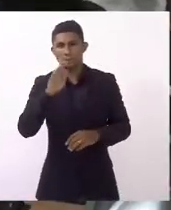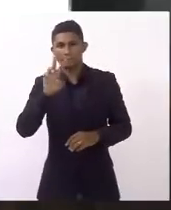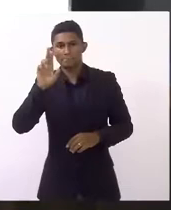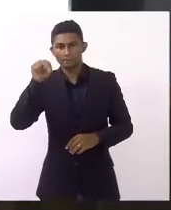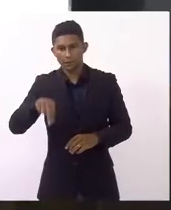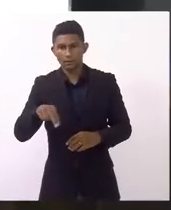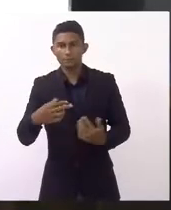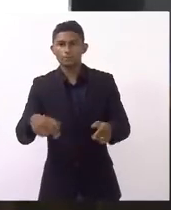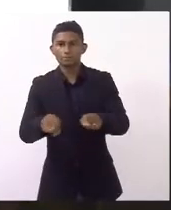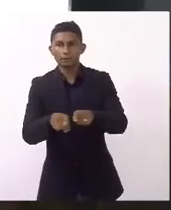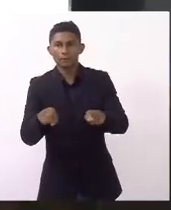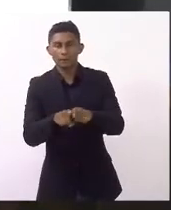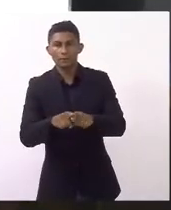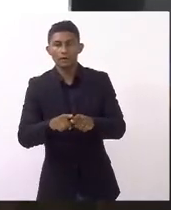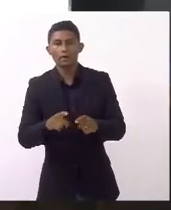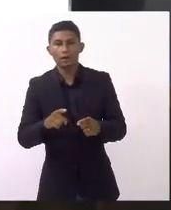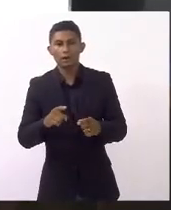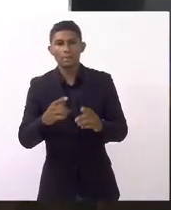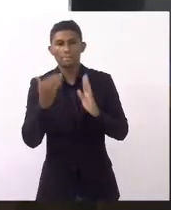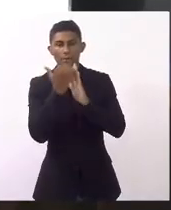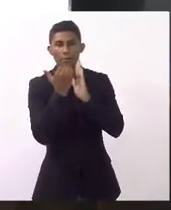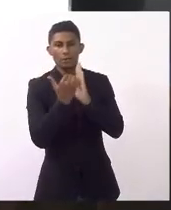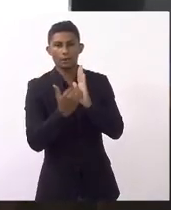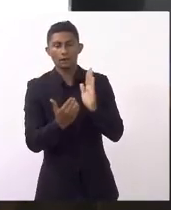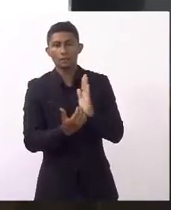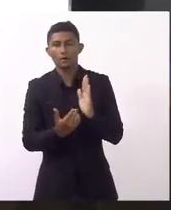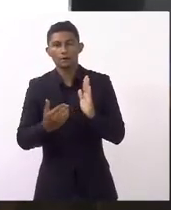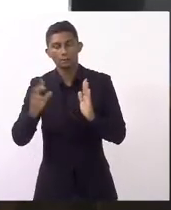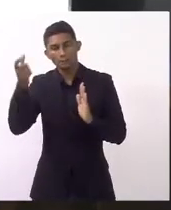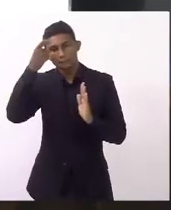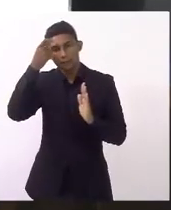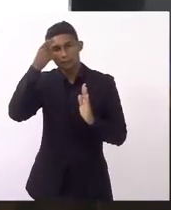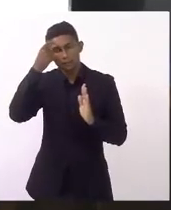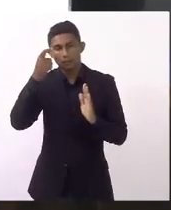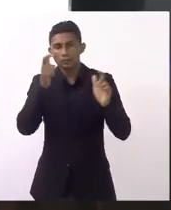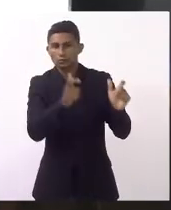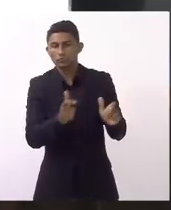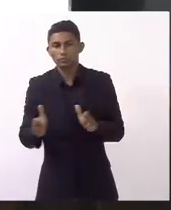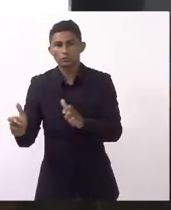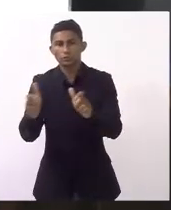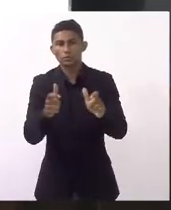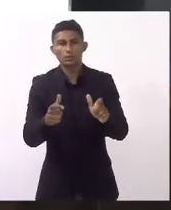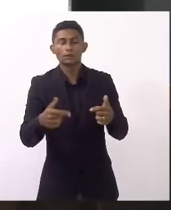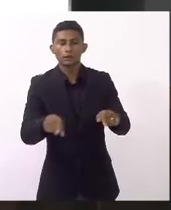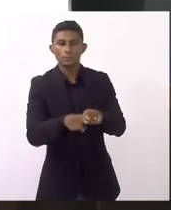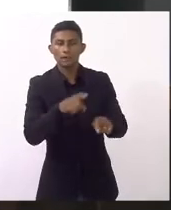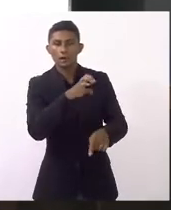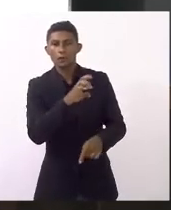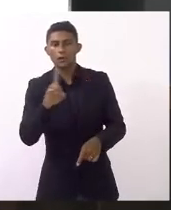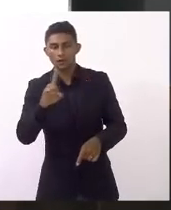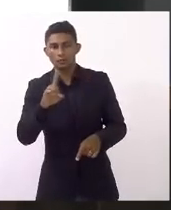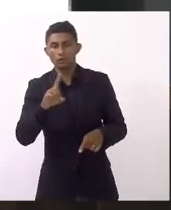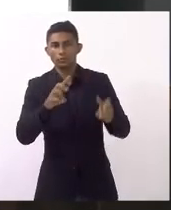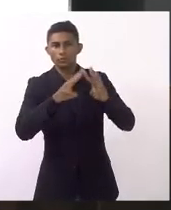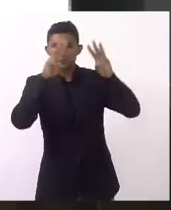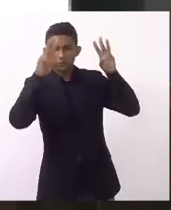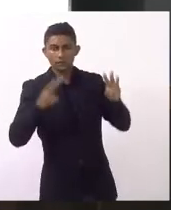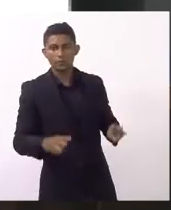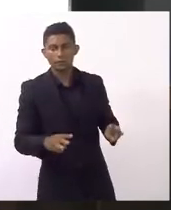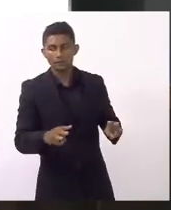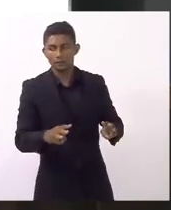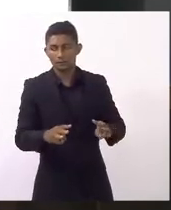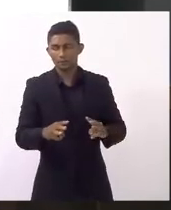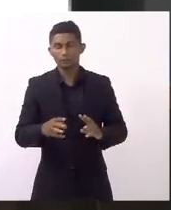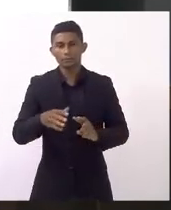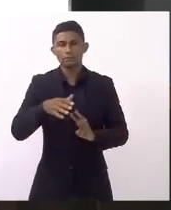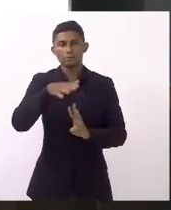e do programa pontos de memória entre outros Mário Chagas atuou como coordenador técnico do Museu da República e como